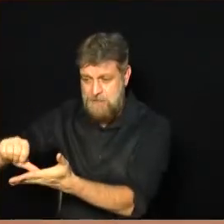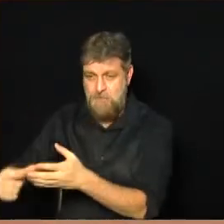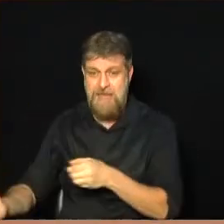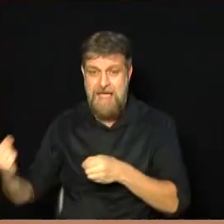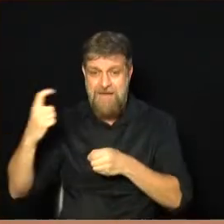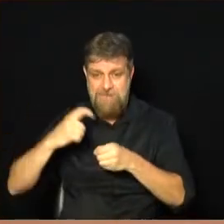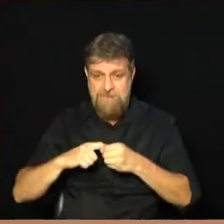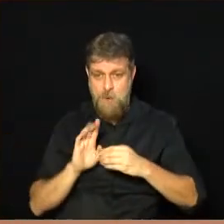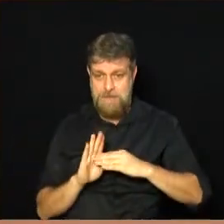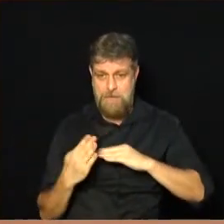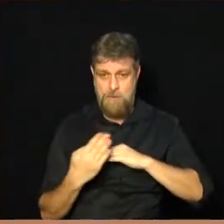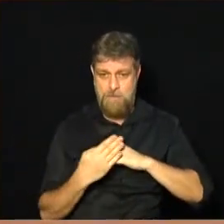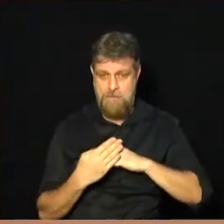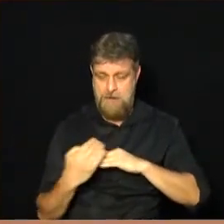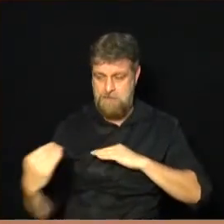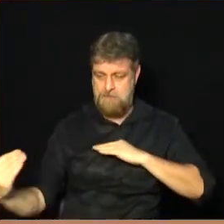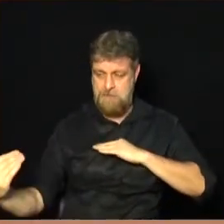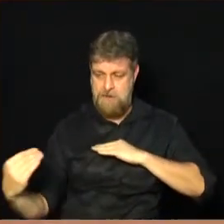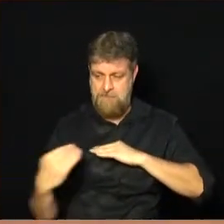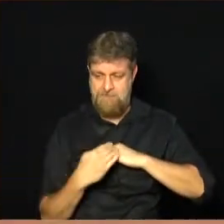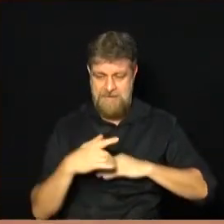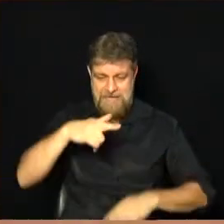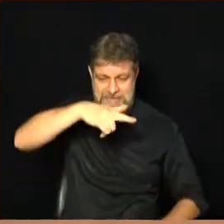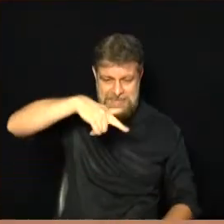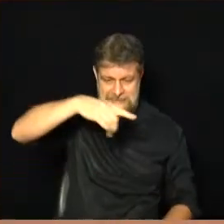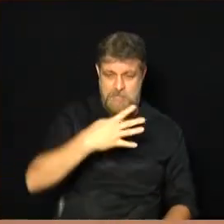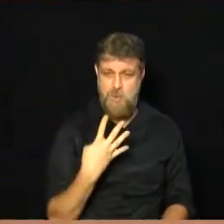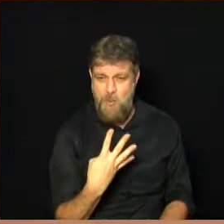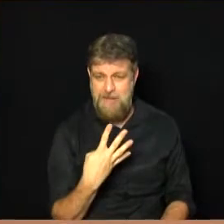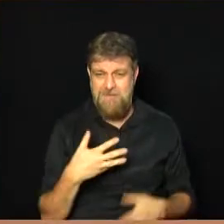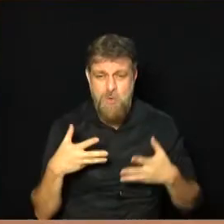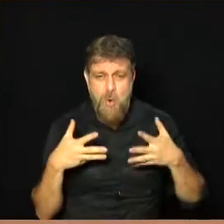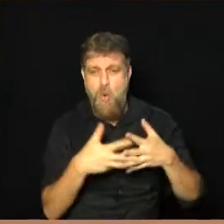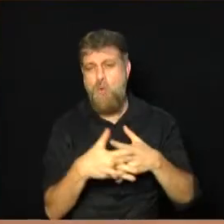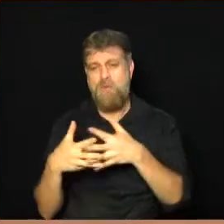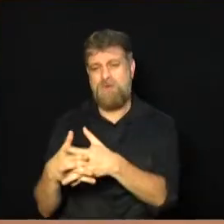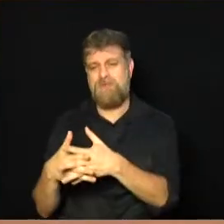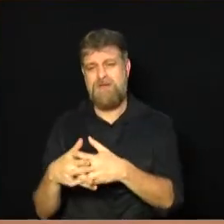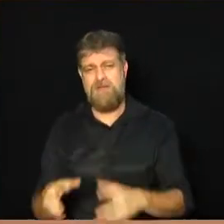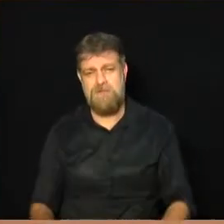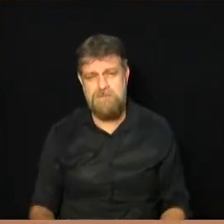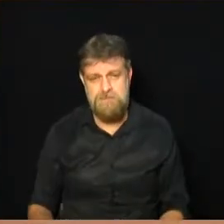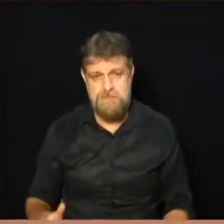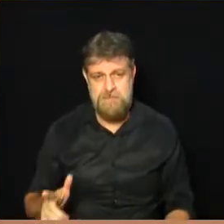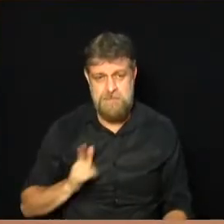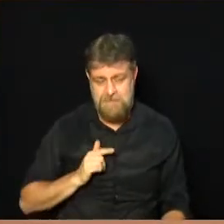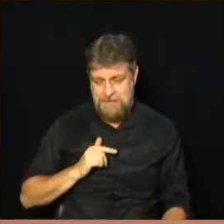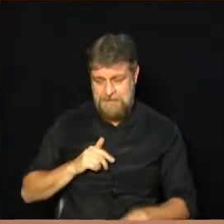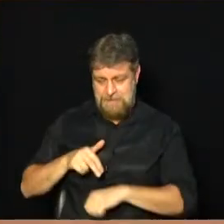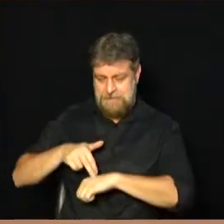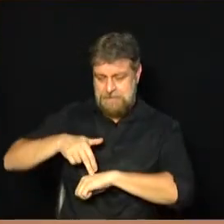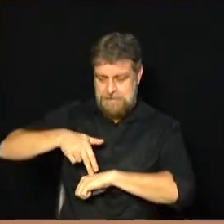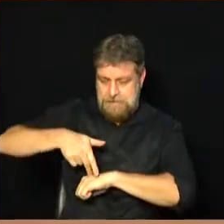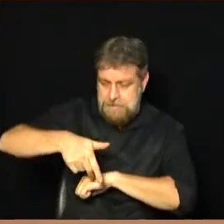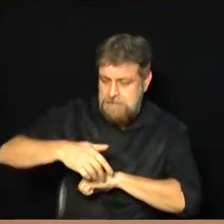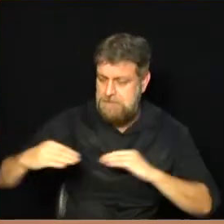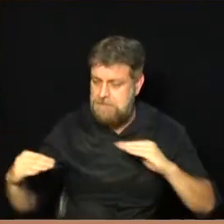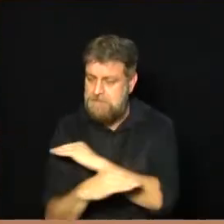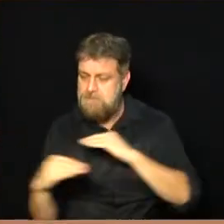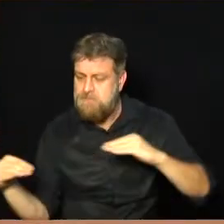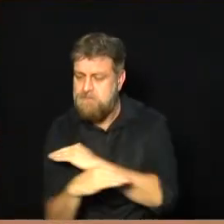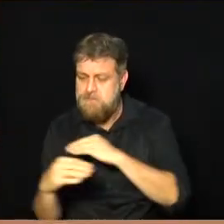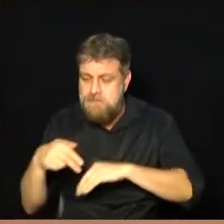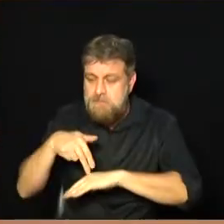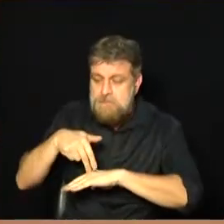o bairro, né, Rossim, Satélite 4, ficou muito complicado o acesso. E a travessia de pedestres. Então, eu queria uma atenção